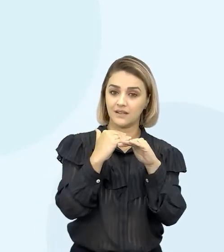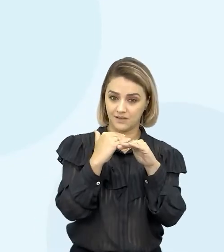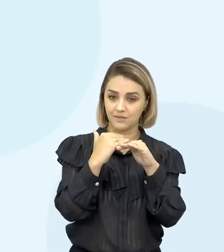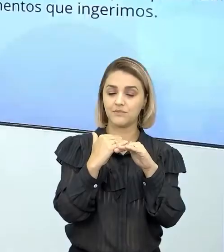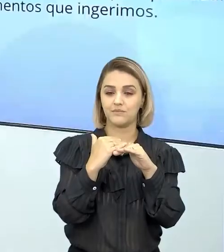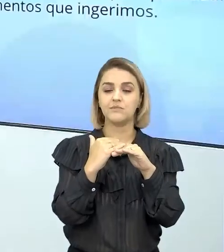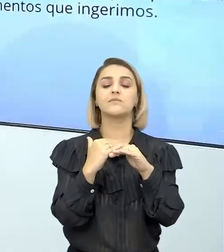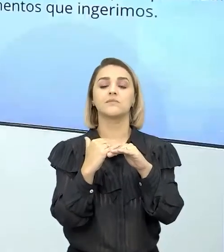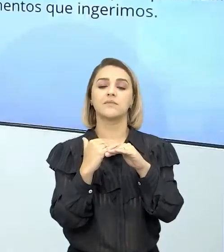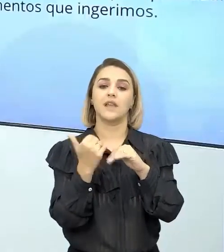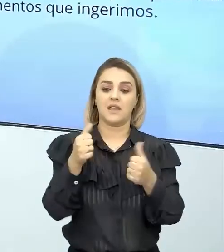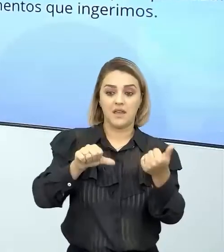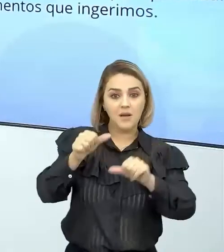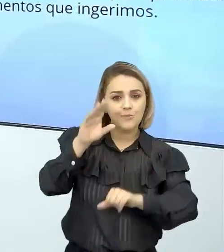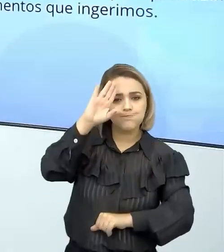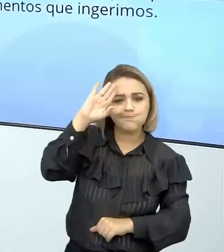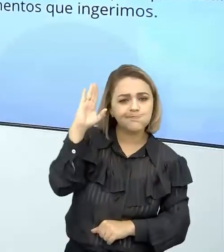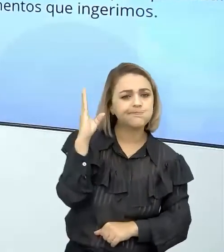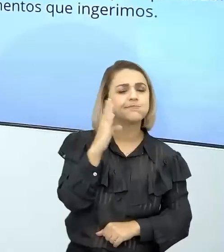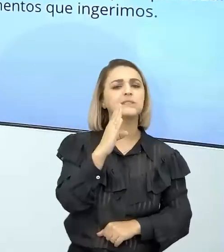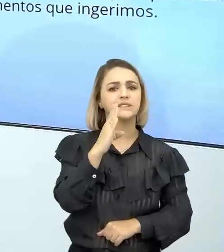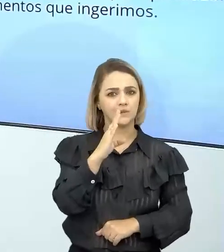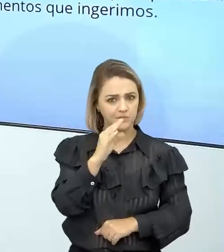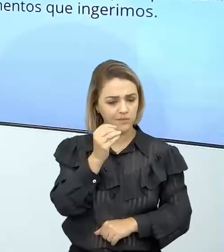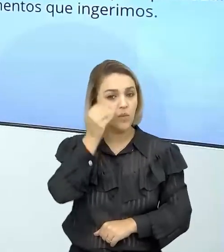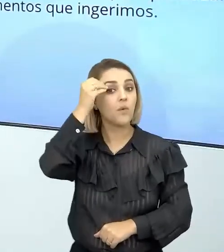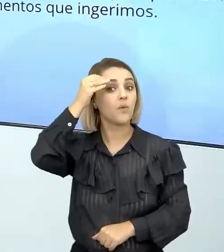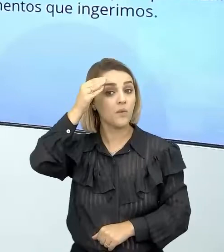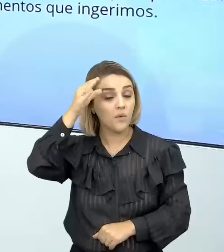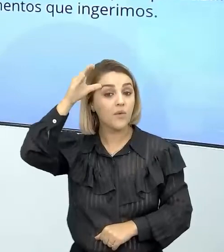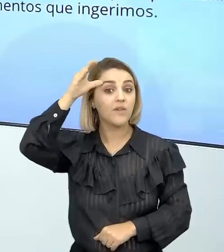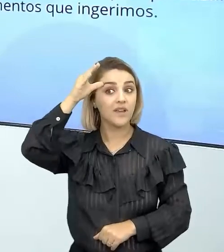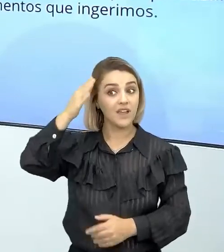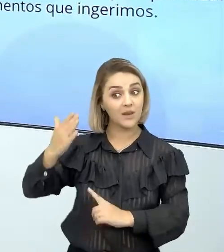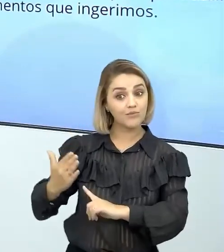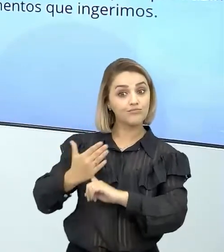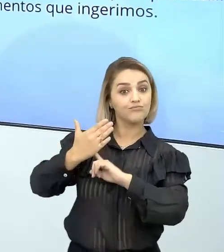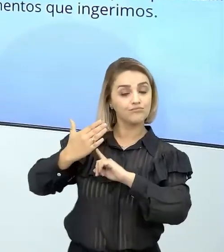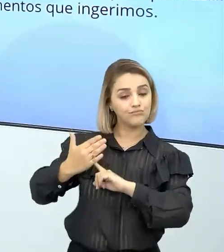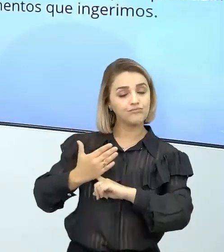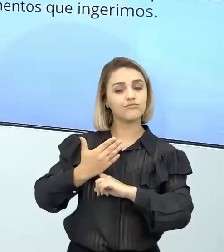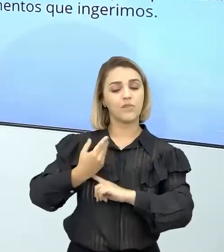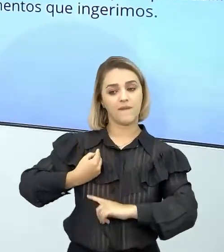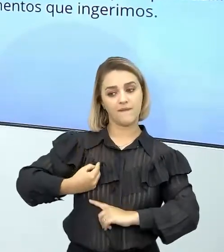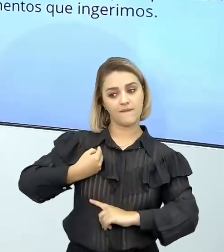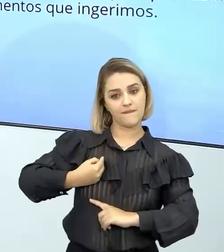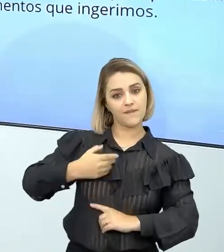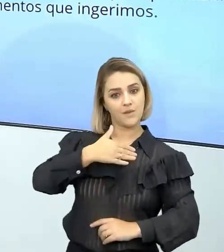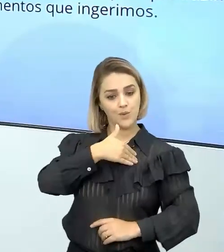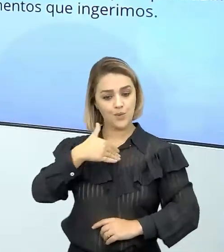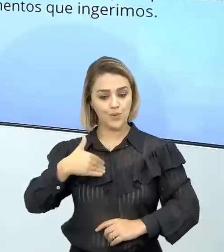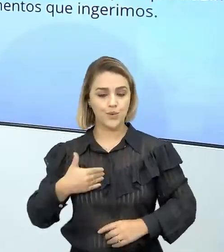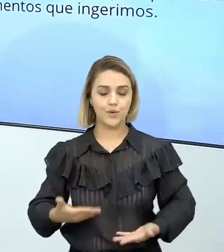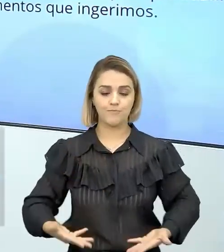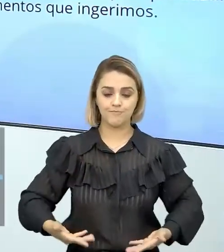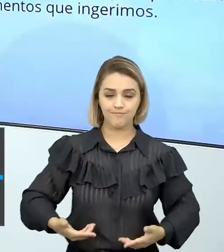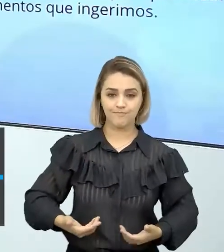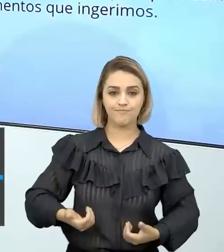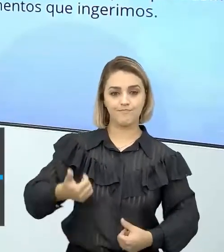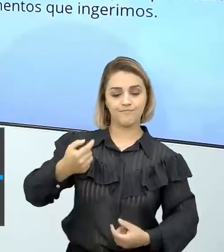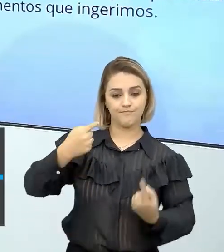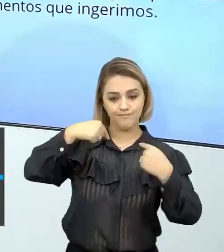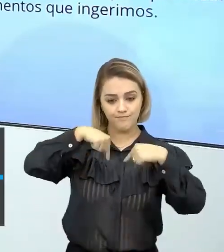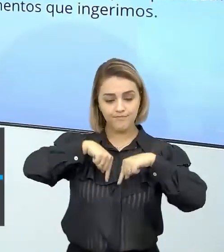fundamental importância, né, que nós conheçamos ele, porque é ele que governa a nossa vida, é ele que mantém a nossa vida. Por exemplo,